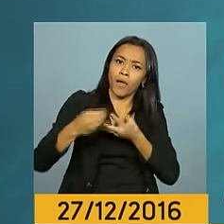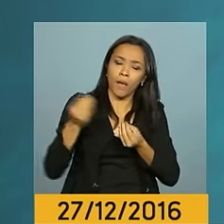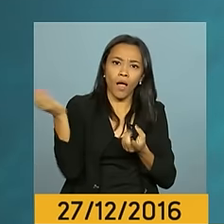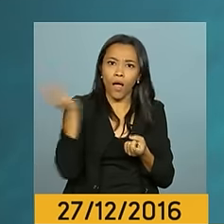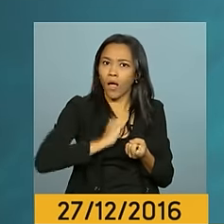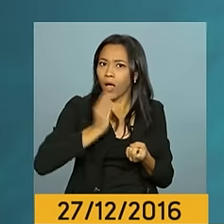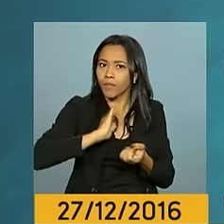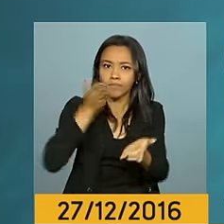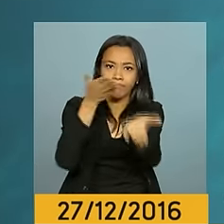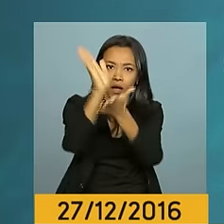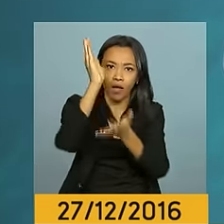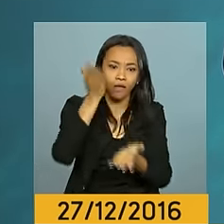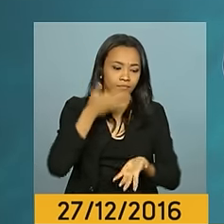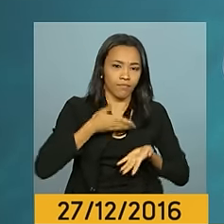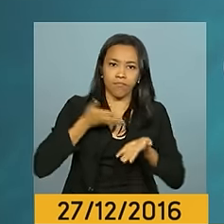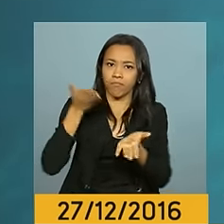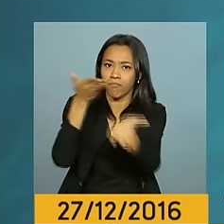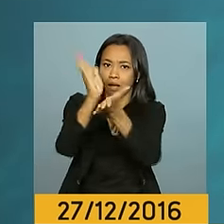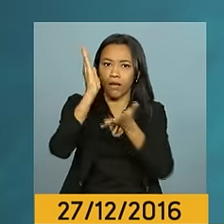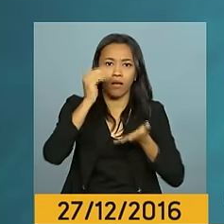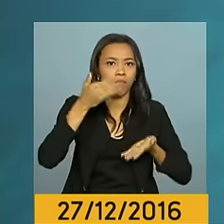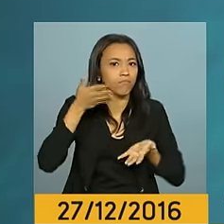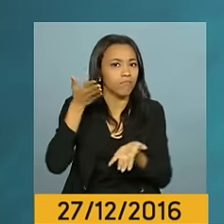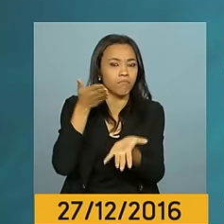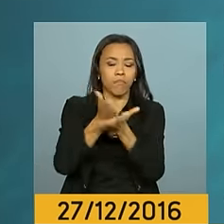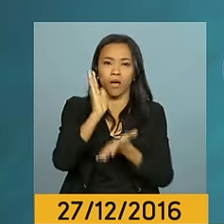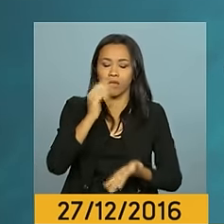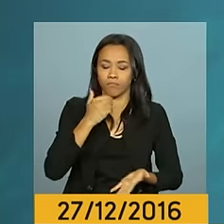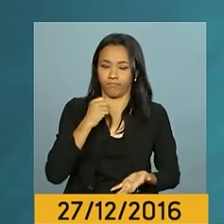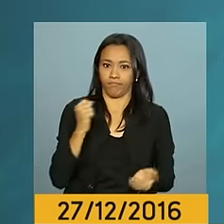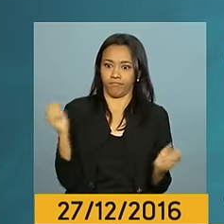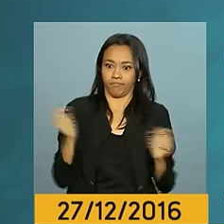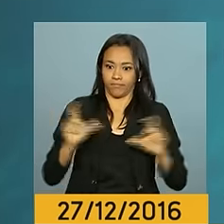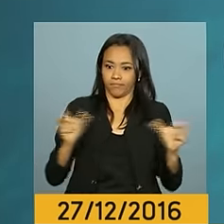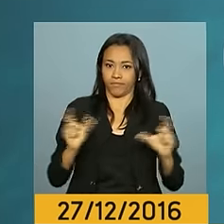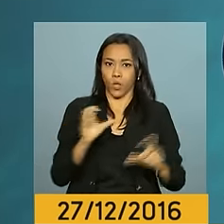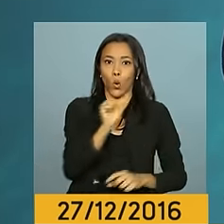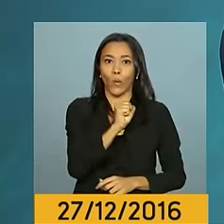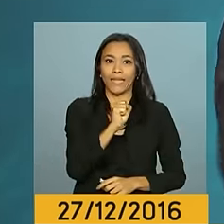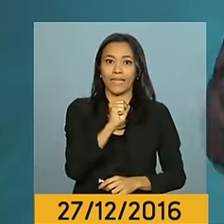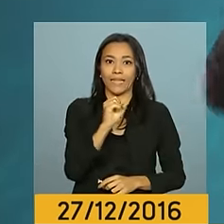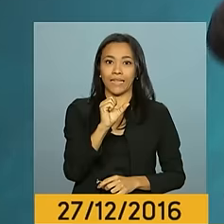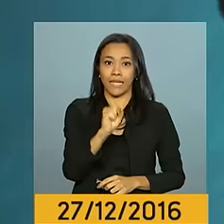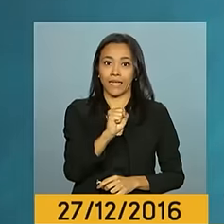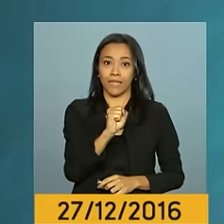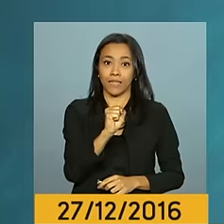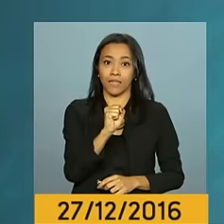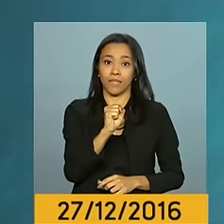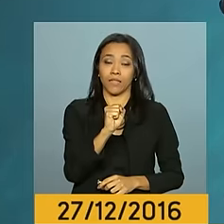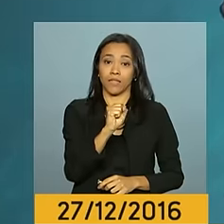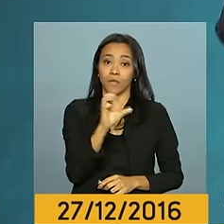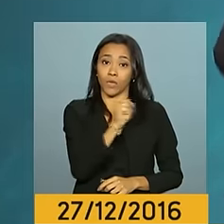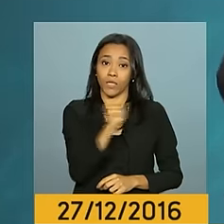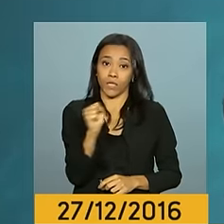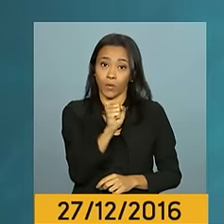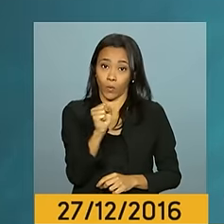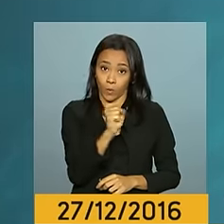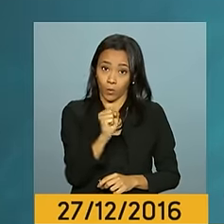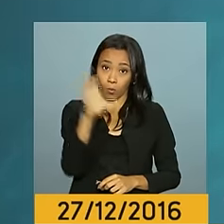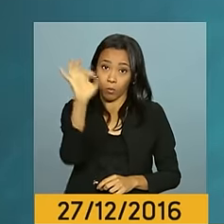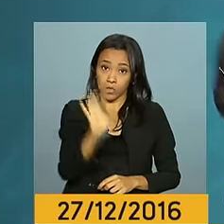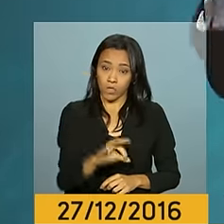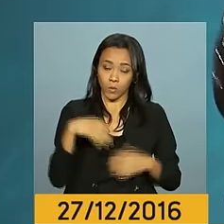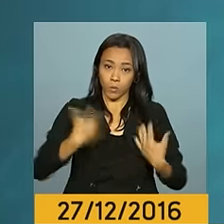rapidamente aprovadas com um índice superior a 88% é o maior índice de apoio que o